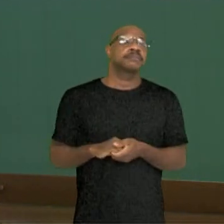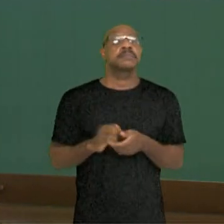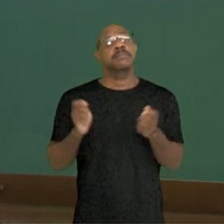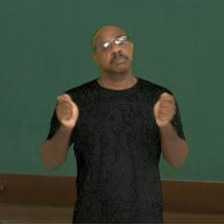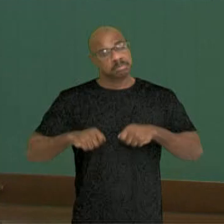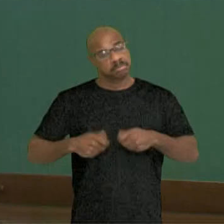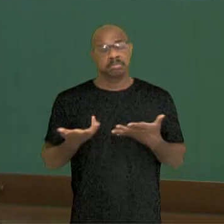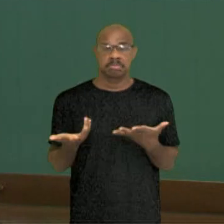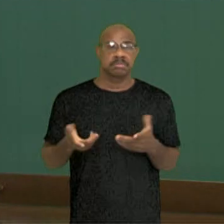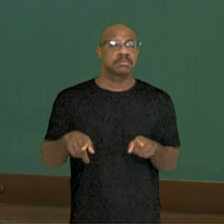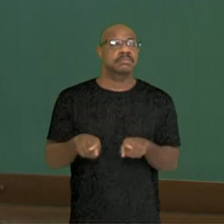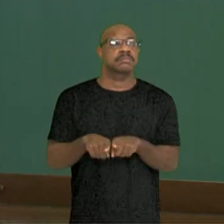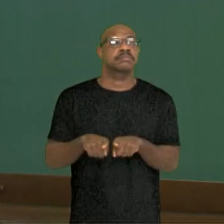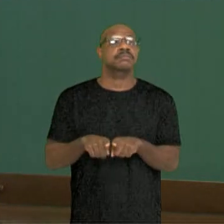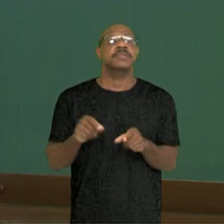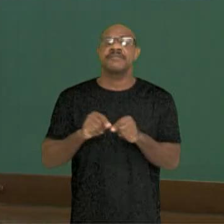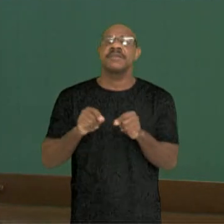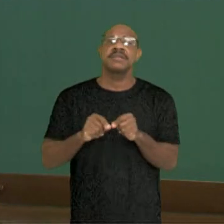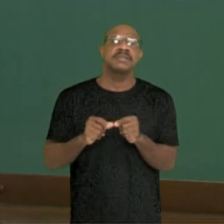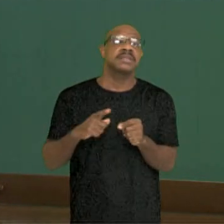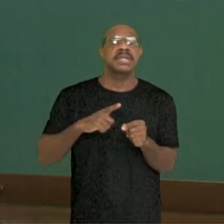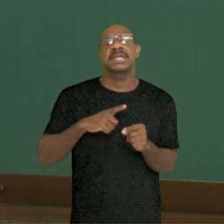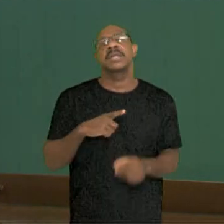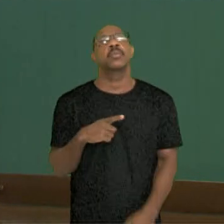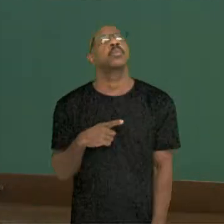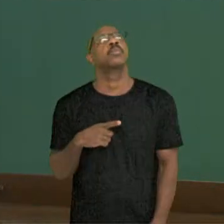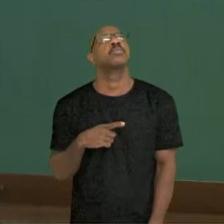deve ter um